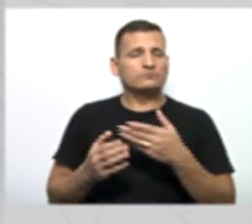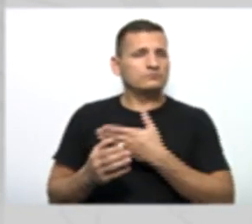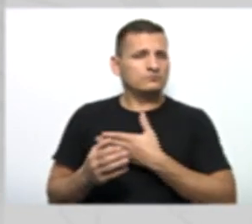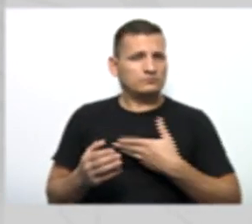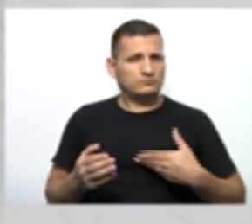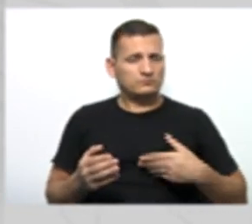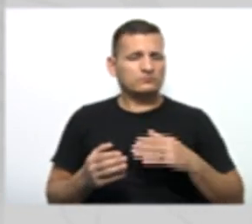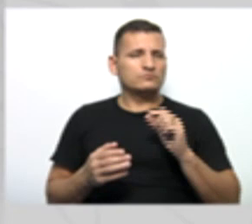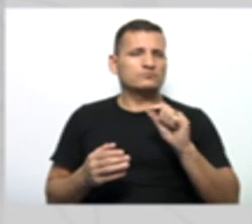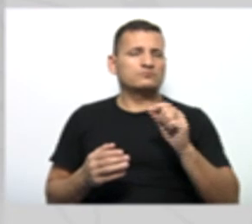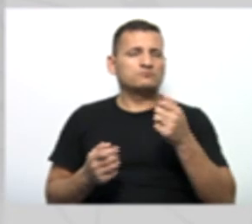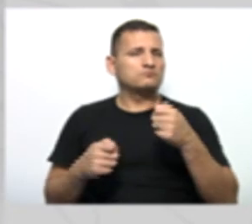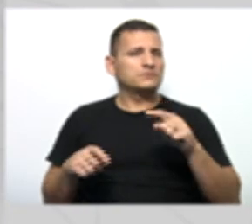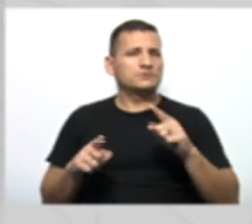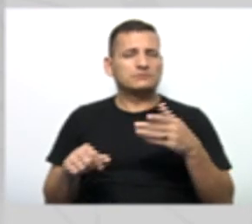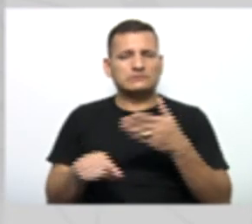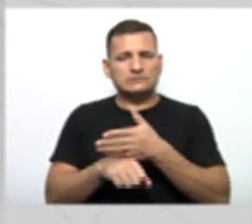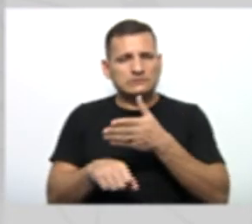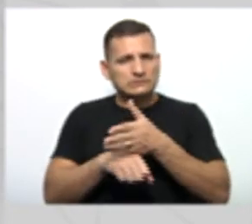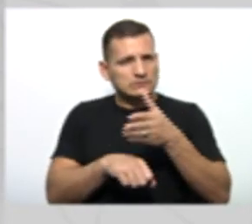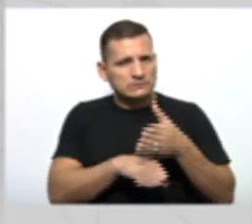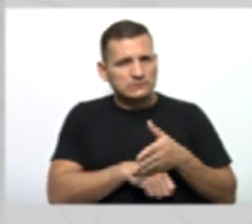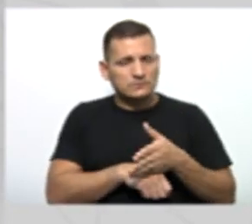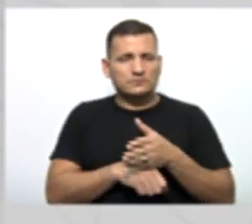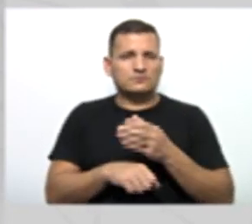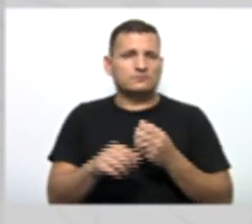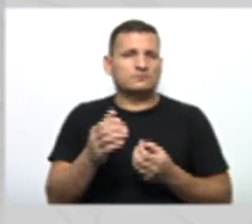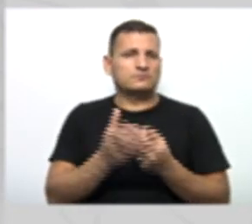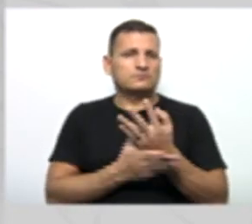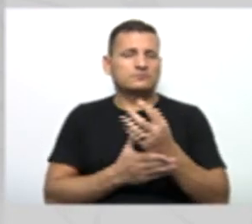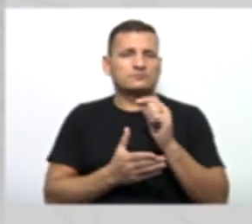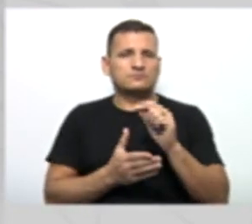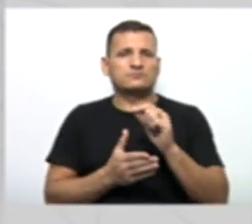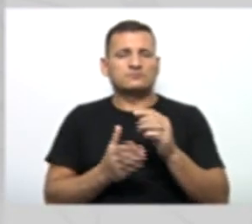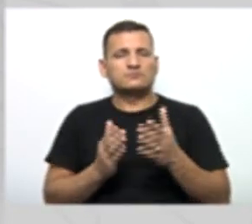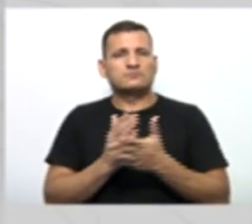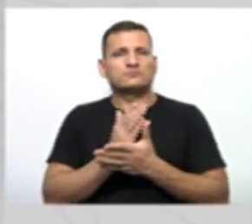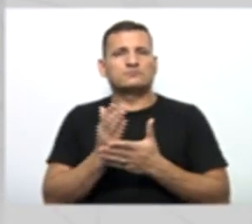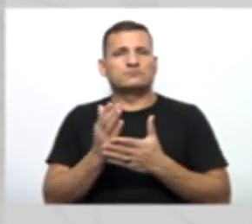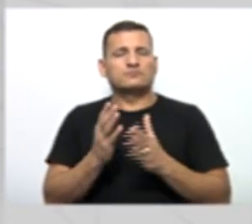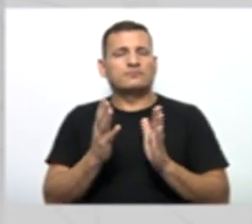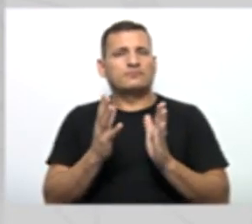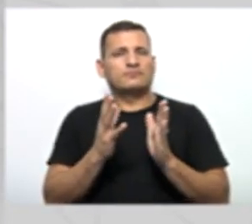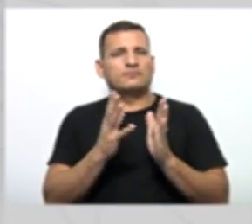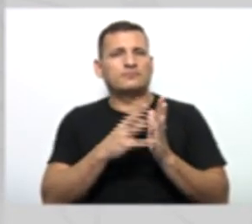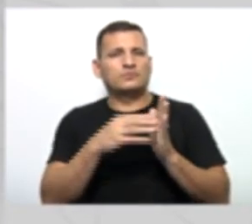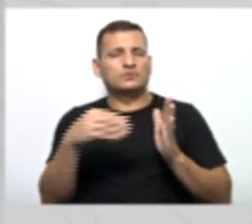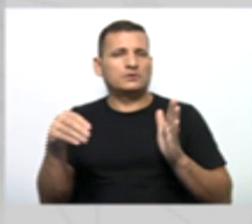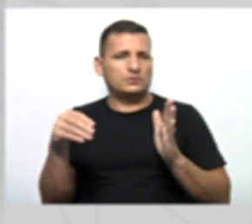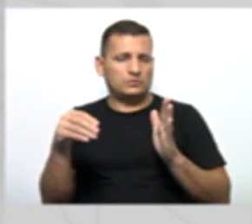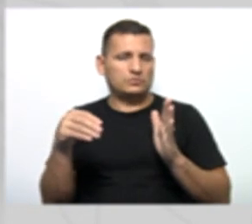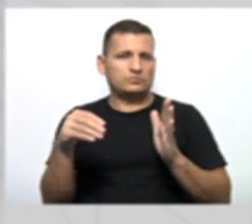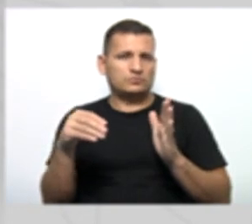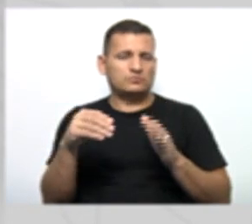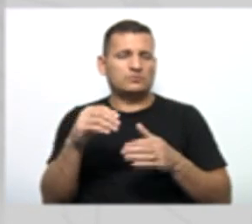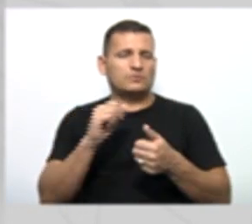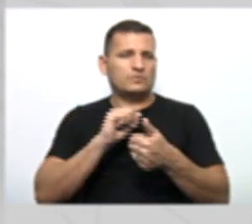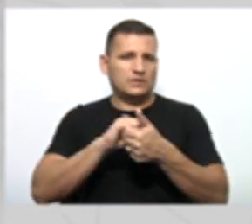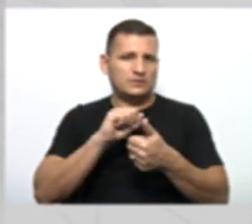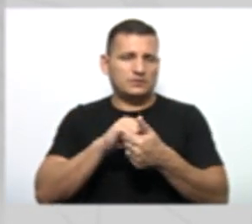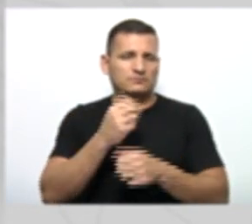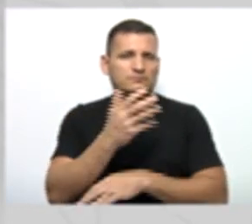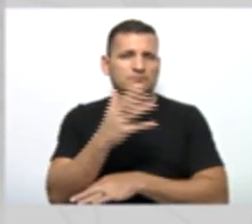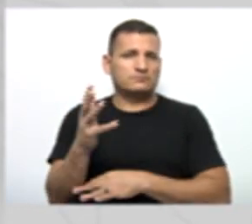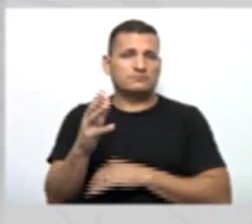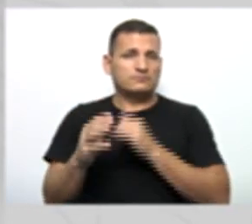não precise intervir a todo momento, é criado alguns padrões de qualidade ambiental que vão dizer para uma empresa